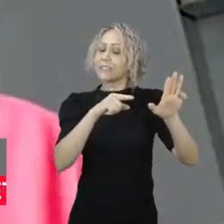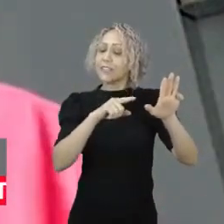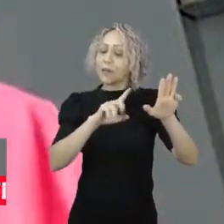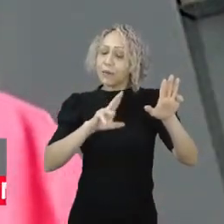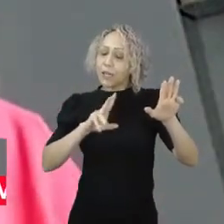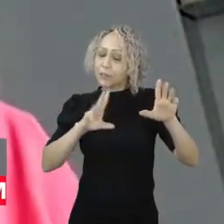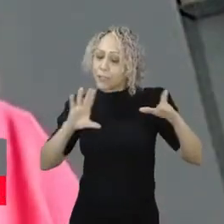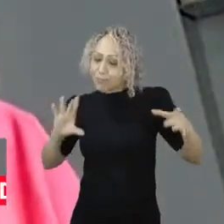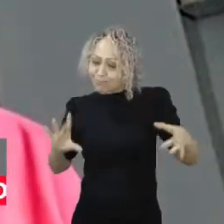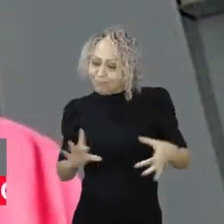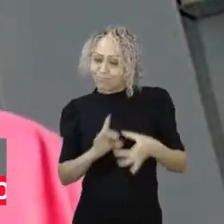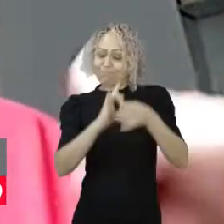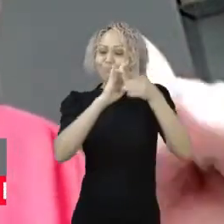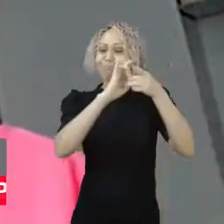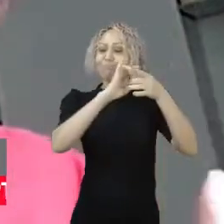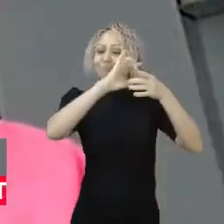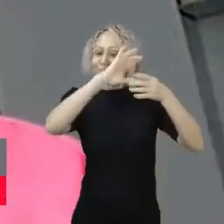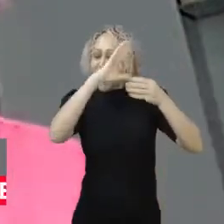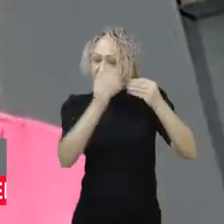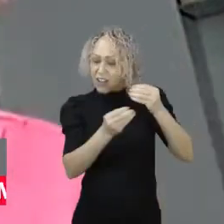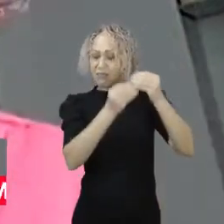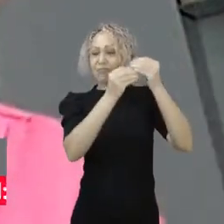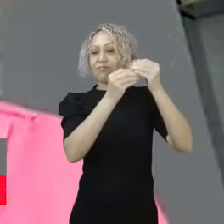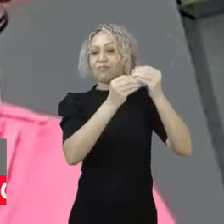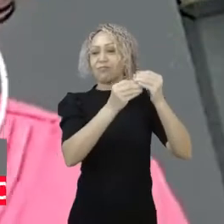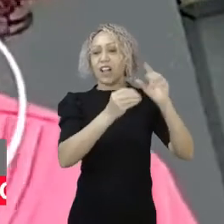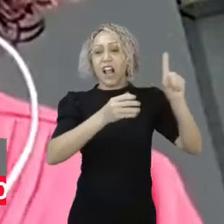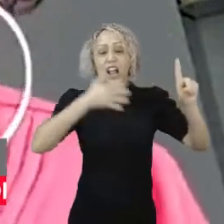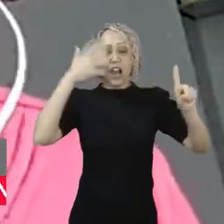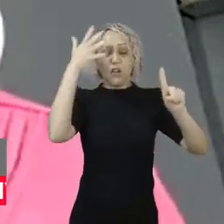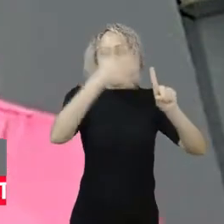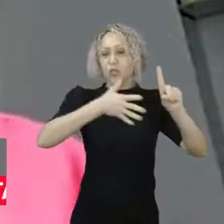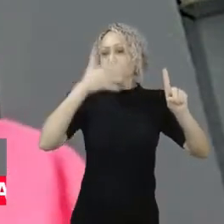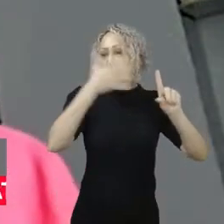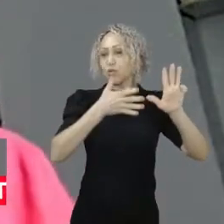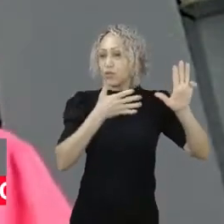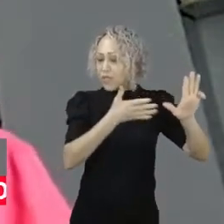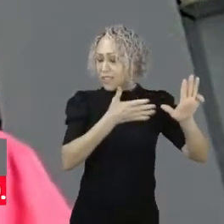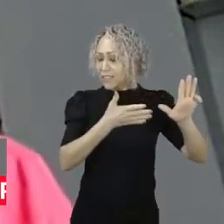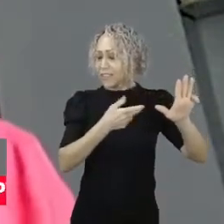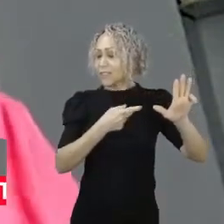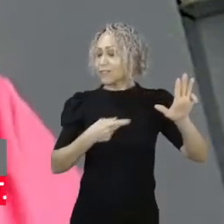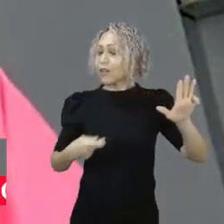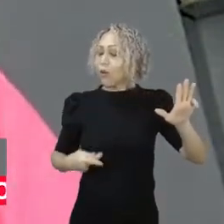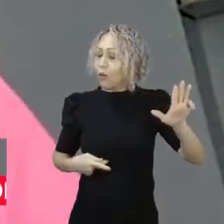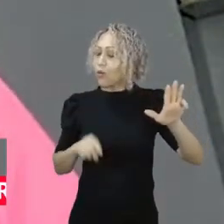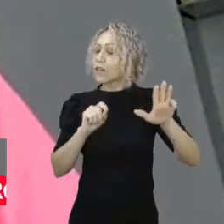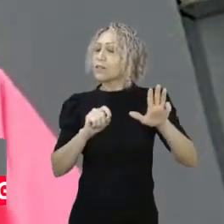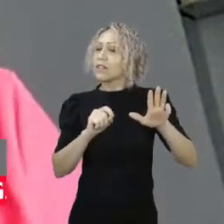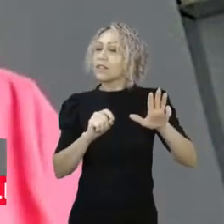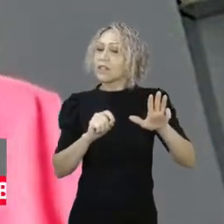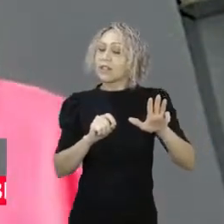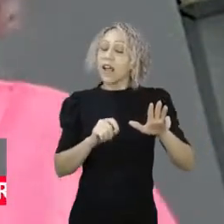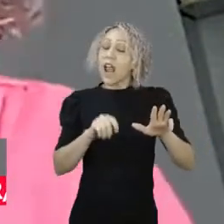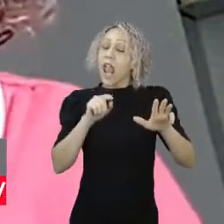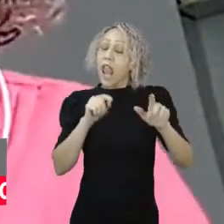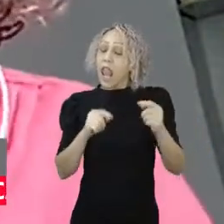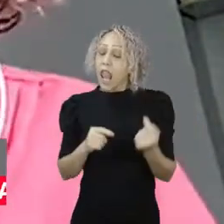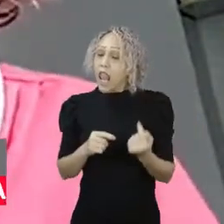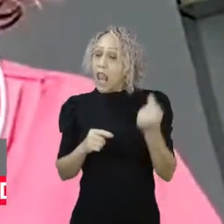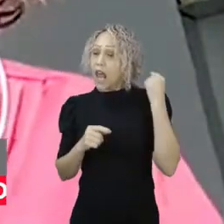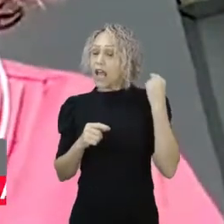Lula na nossa conferência eleitoral, feito ano passado, como agora